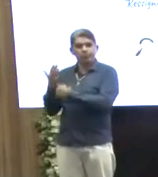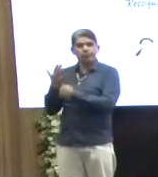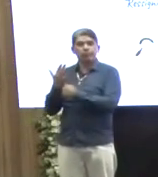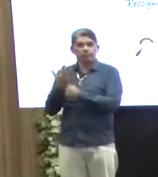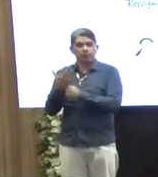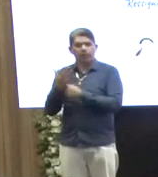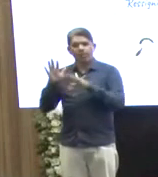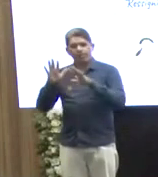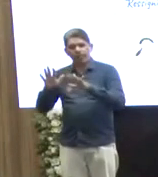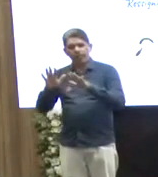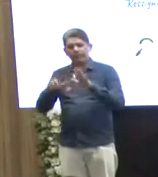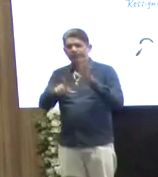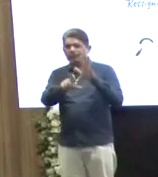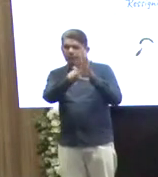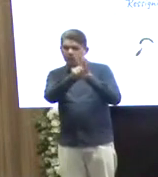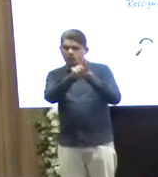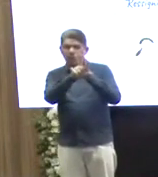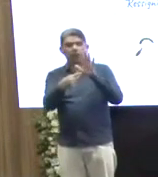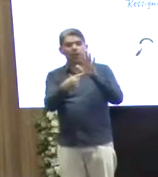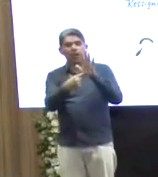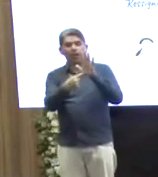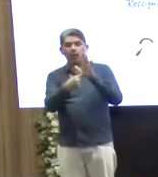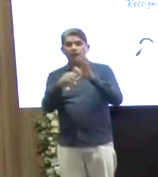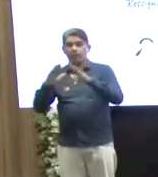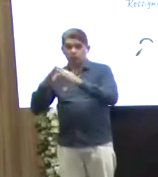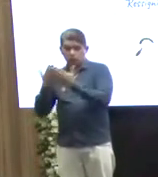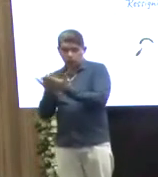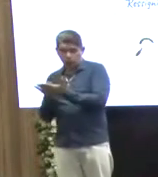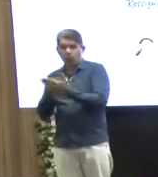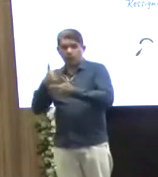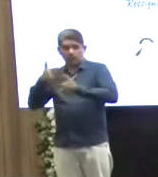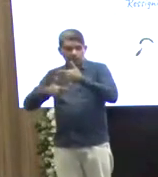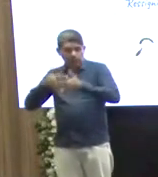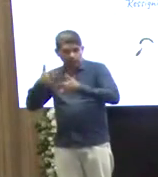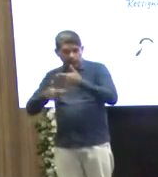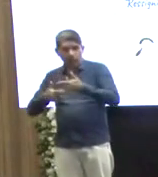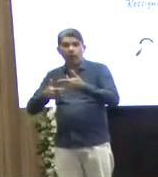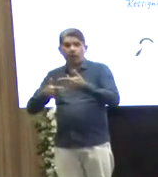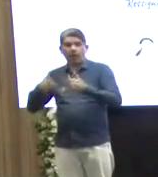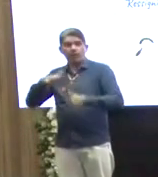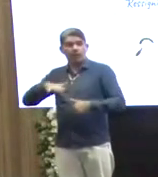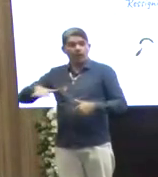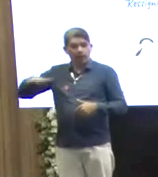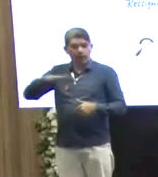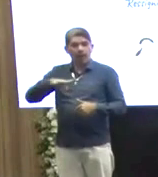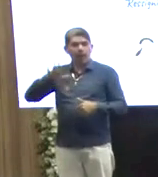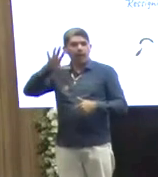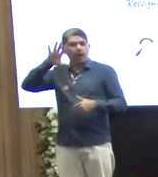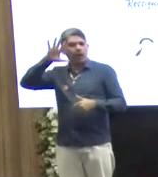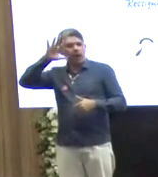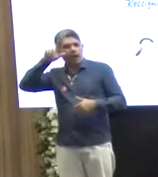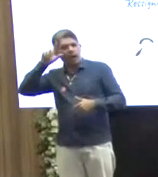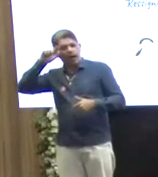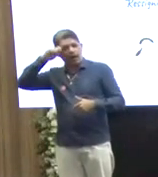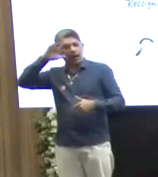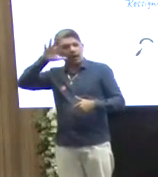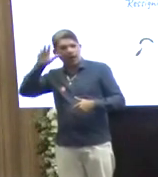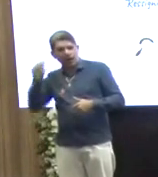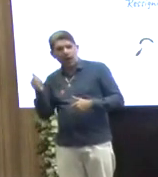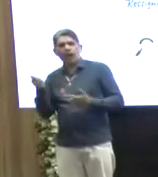entendemos, como nós agimos, como pedagogicamente nós nos organizamos. Então, eu acho que é muito legal que tenha acontecido algo que tenha mobilizado,